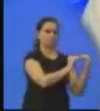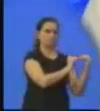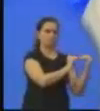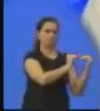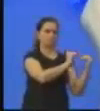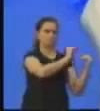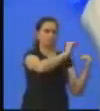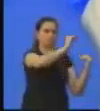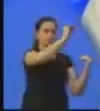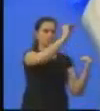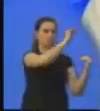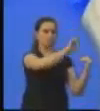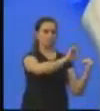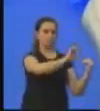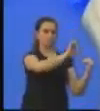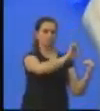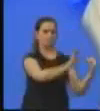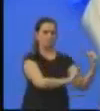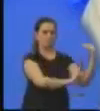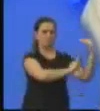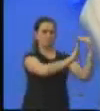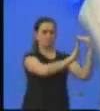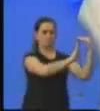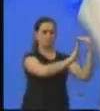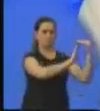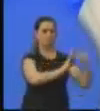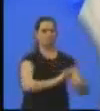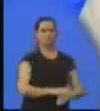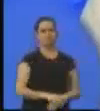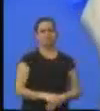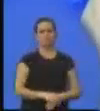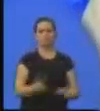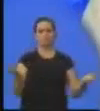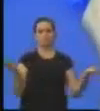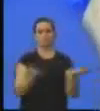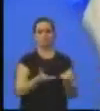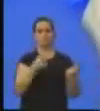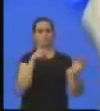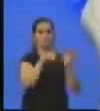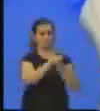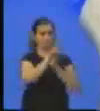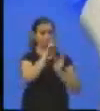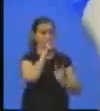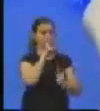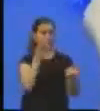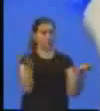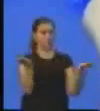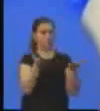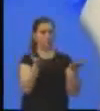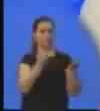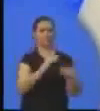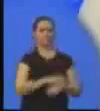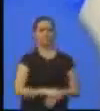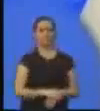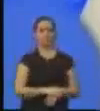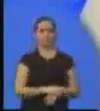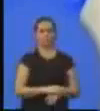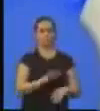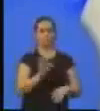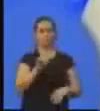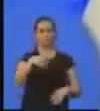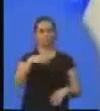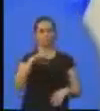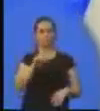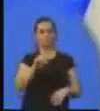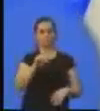de L. Então, está se aproximando de L. Vamos agora a uma interatividade. A